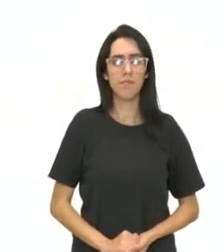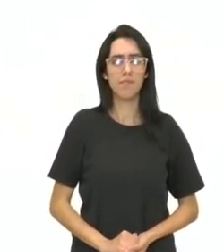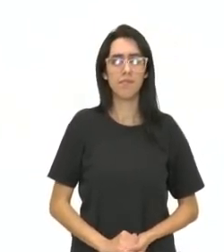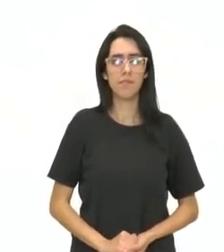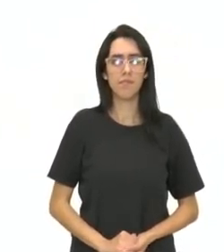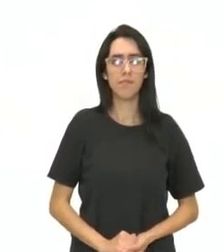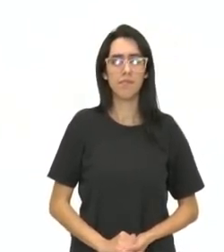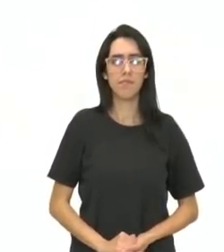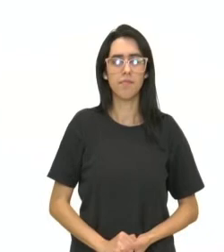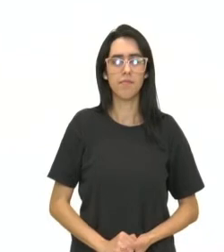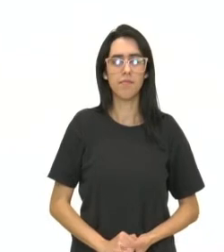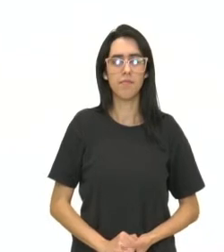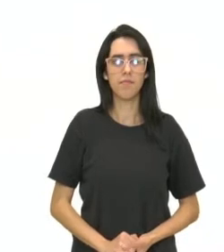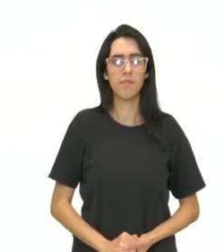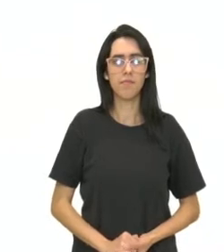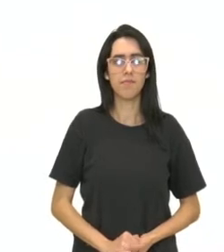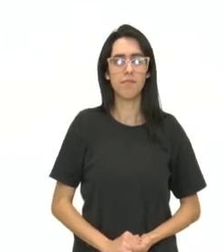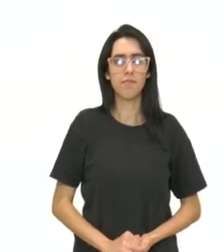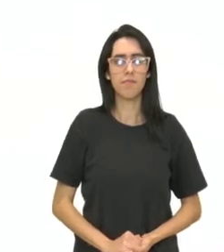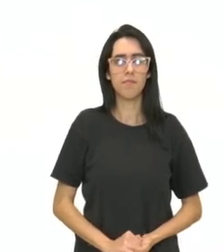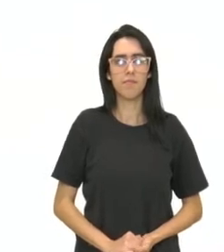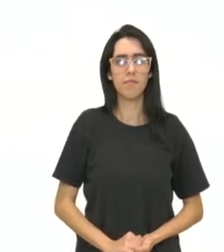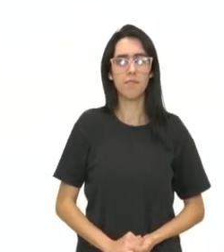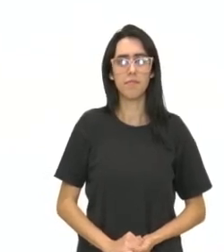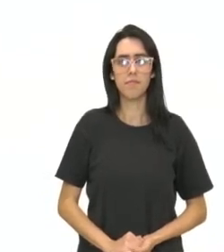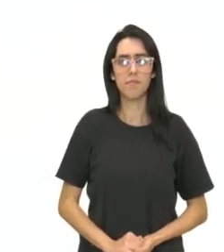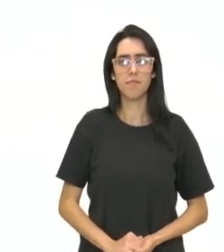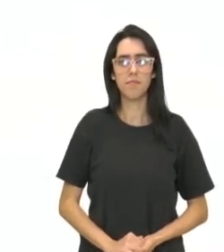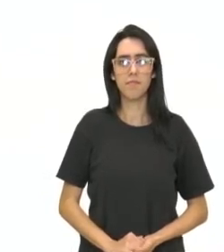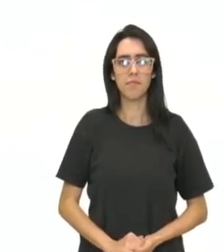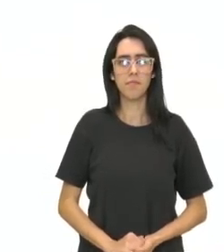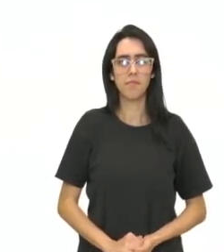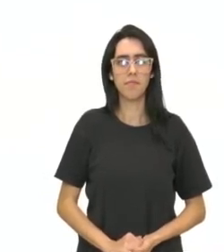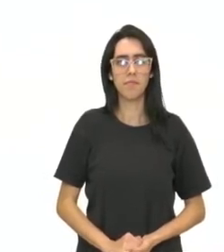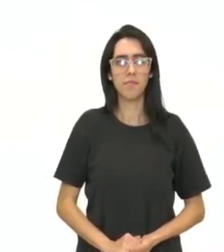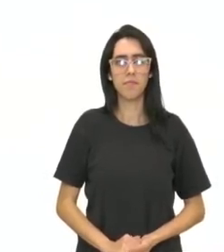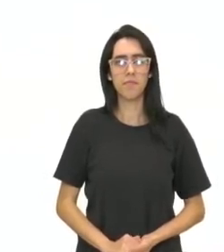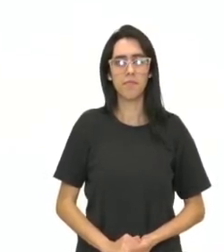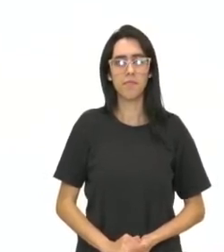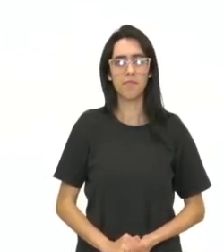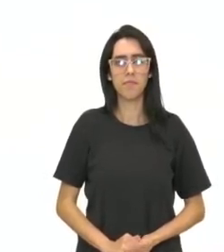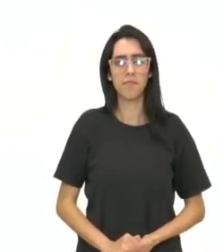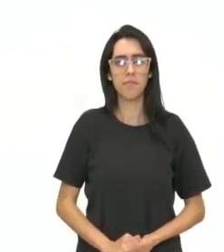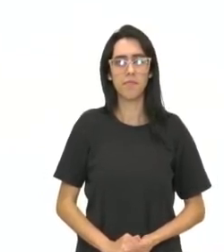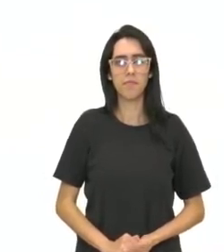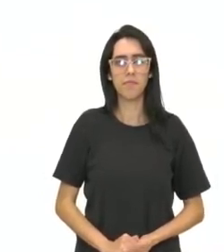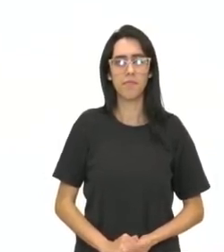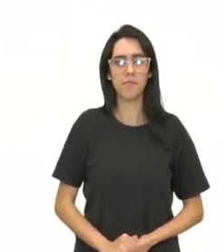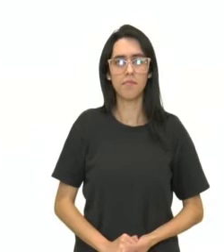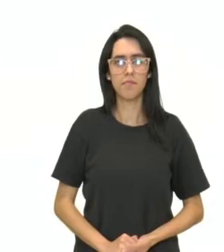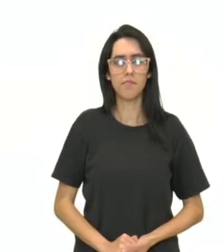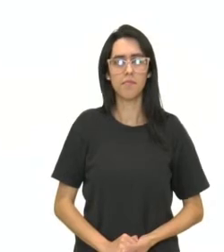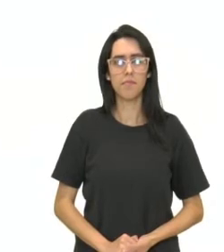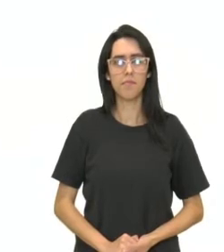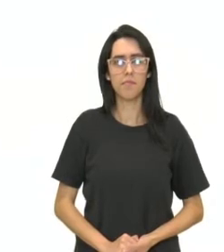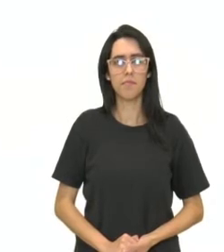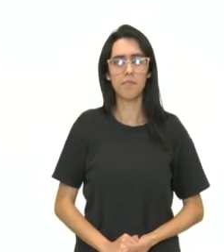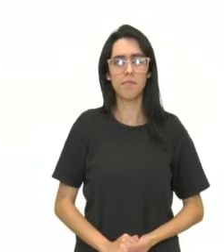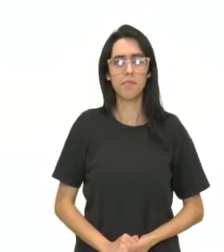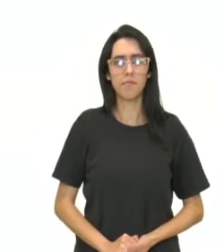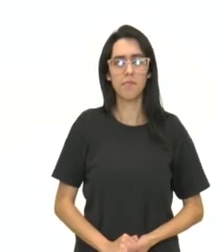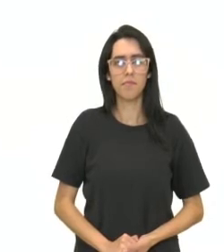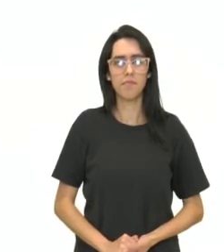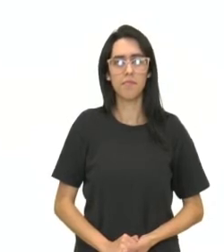câmbio involuntário e transitório bobeiro ser mais adjetivo minha amiga ou sério ele tomou e seus o cabelo